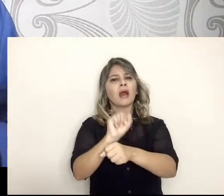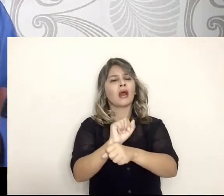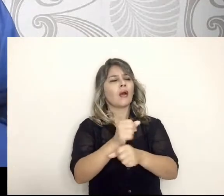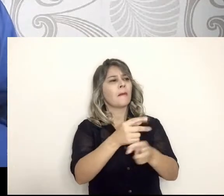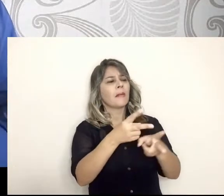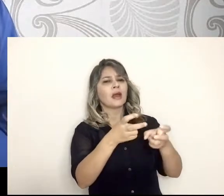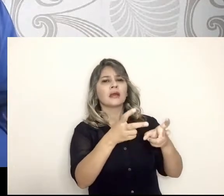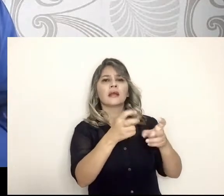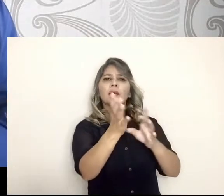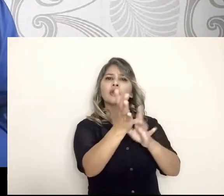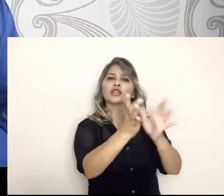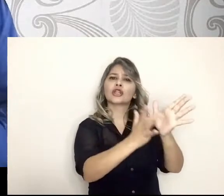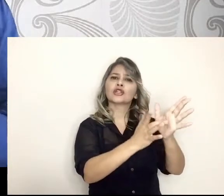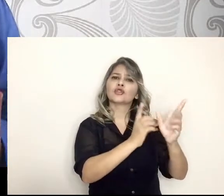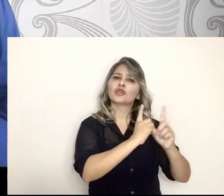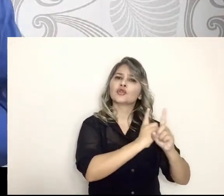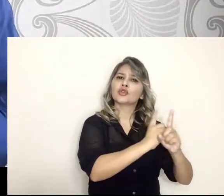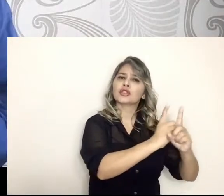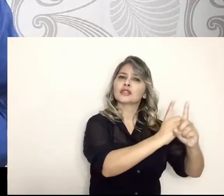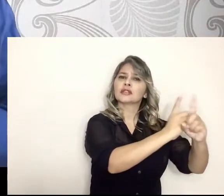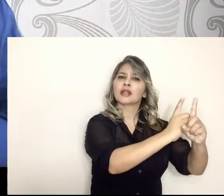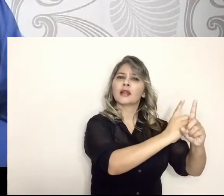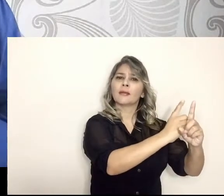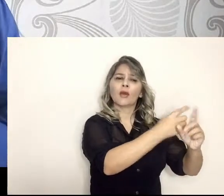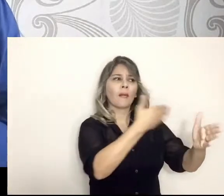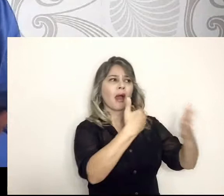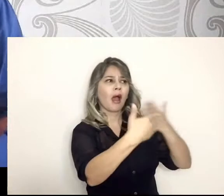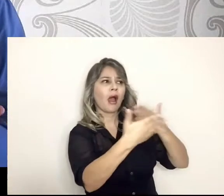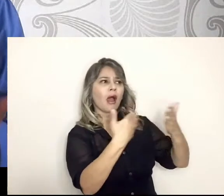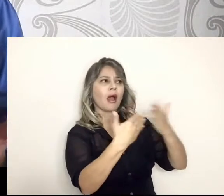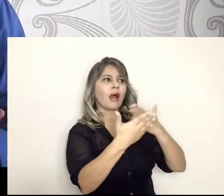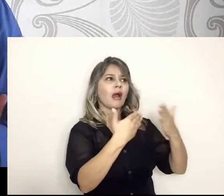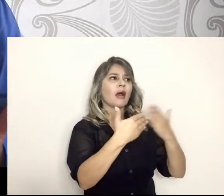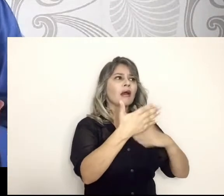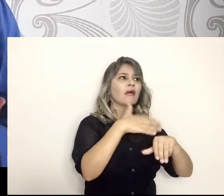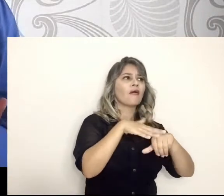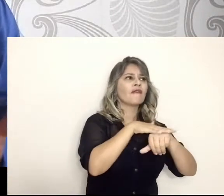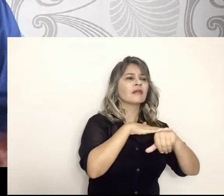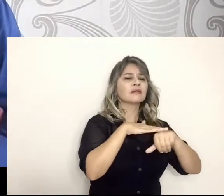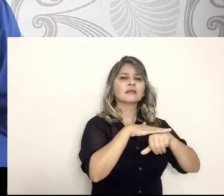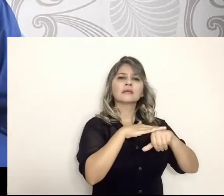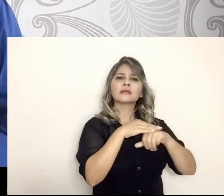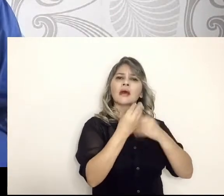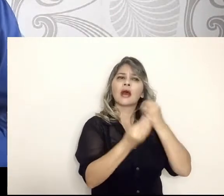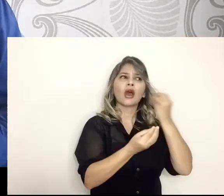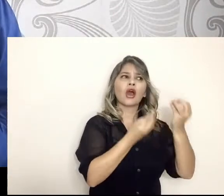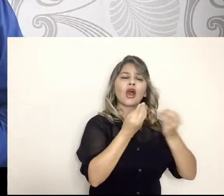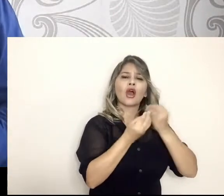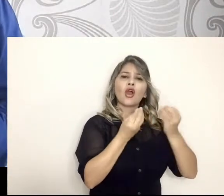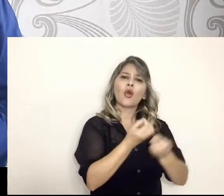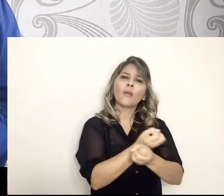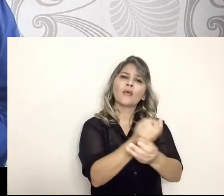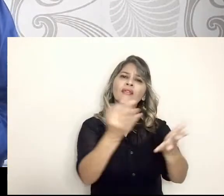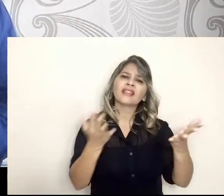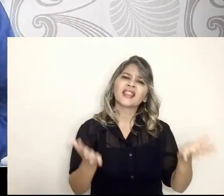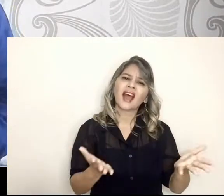apóstolos conversando entre si. Eles arrazoavam algo sobre como eles iriam alimentar toda aquela multidão.